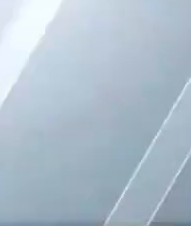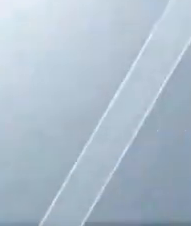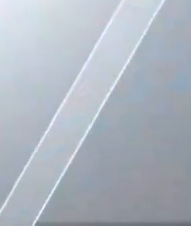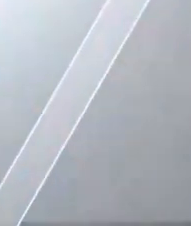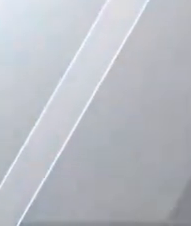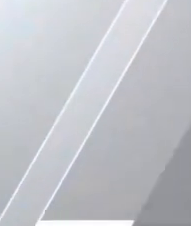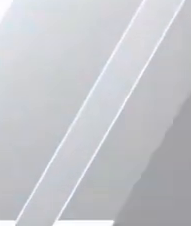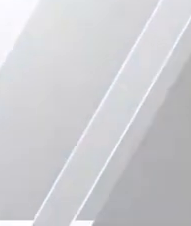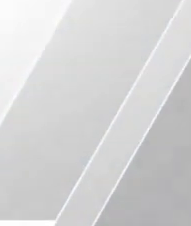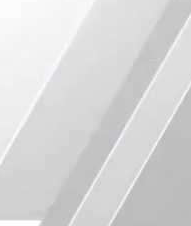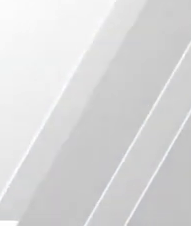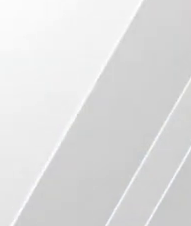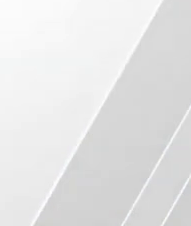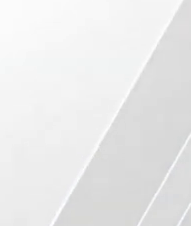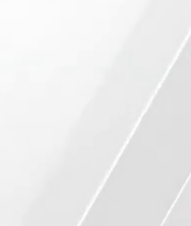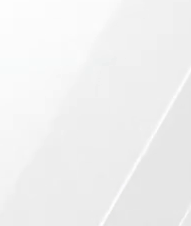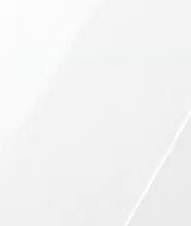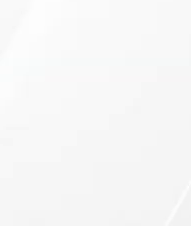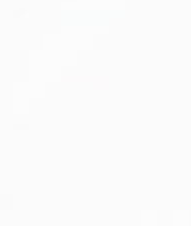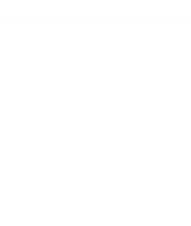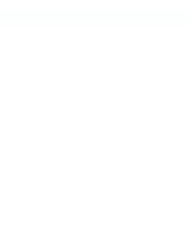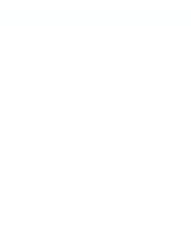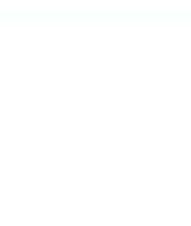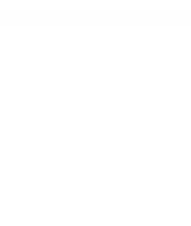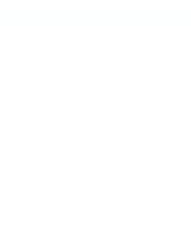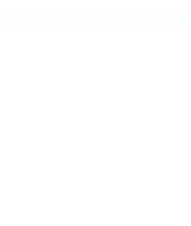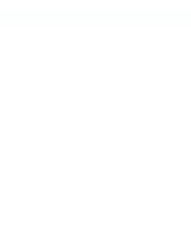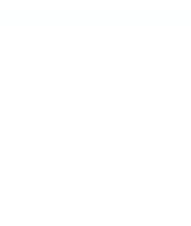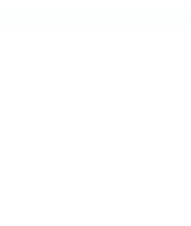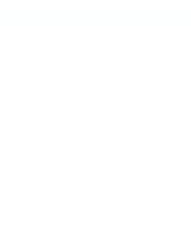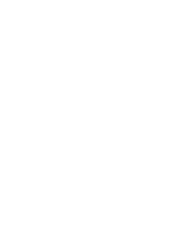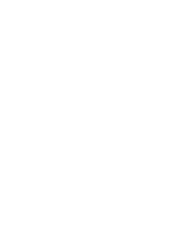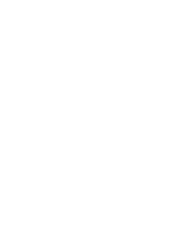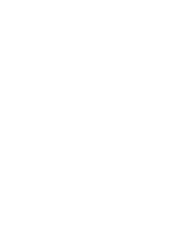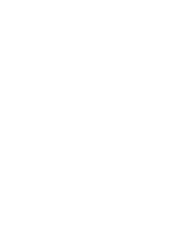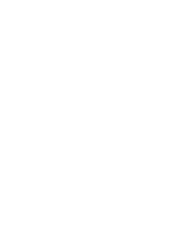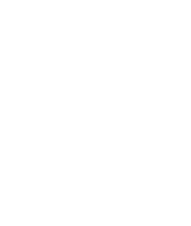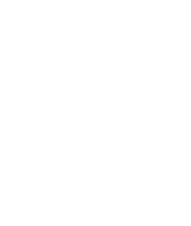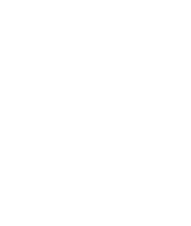O que é o programa Sem Fronteiras, uma parceria Advogados do Brasil.